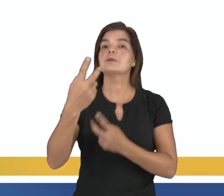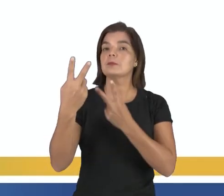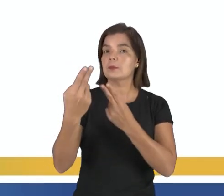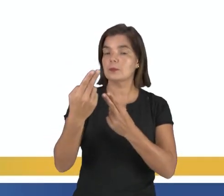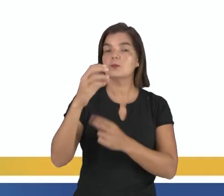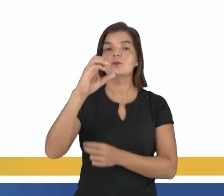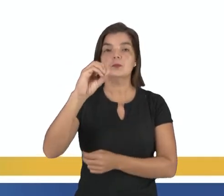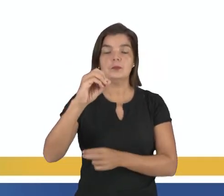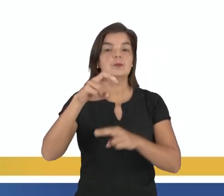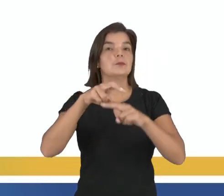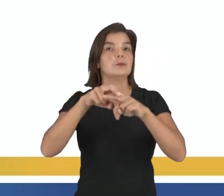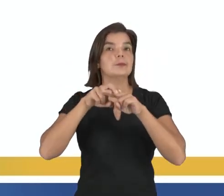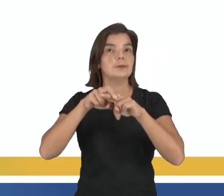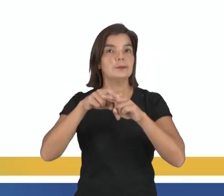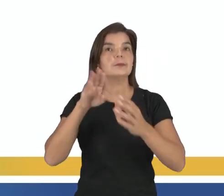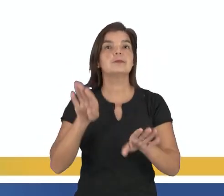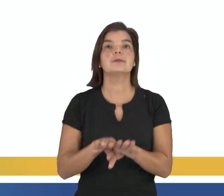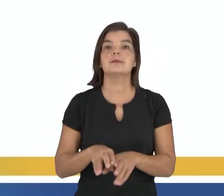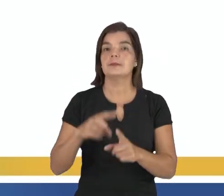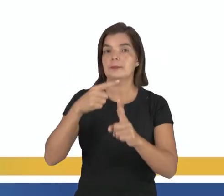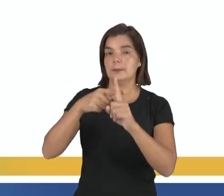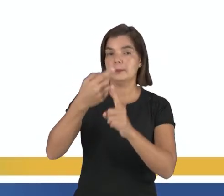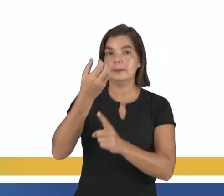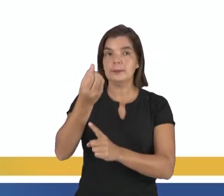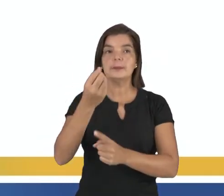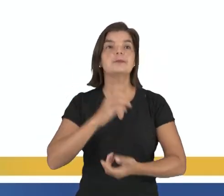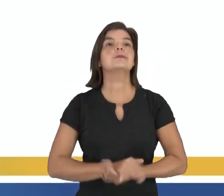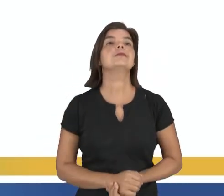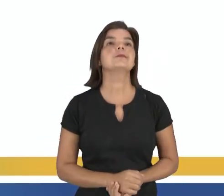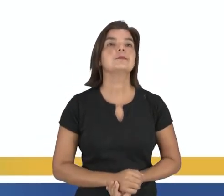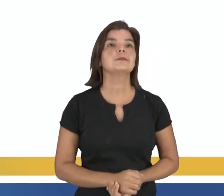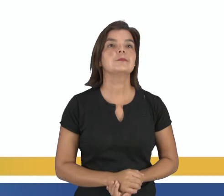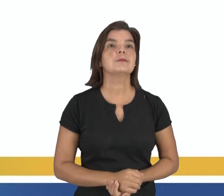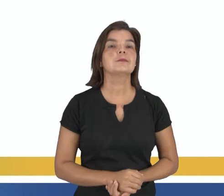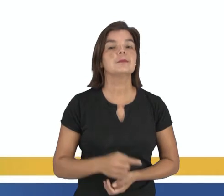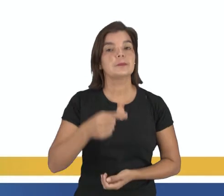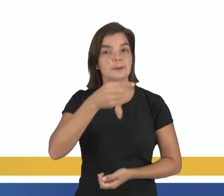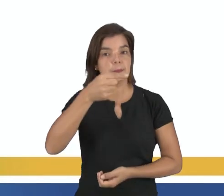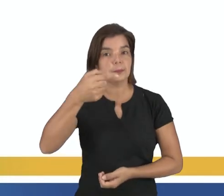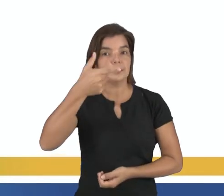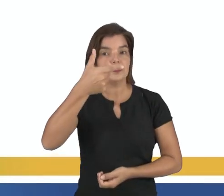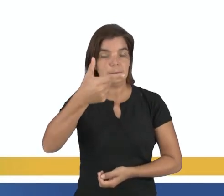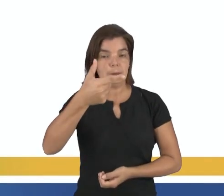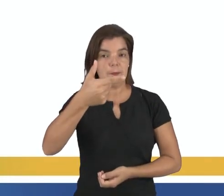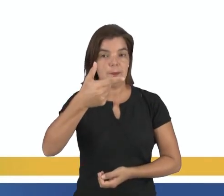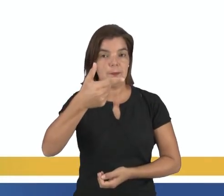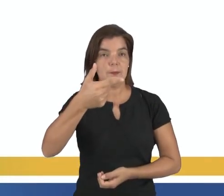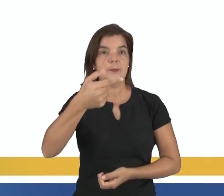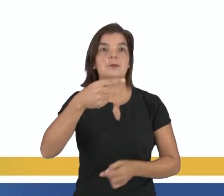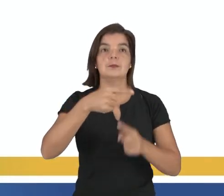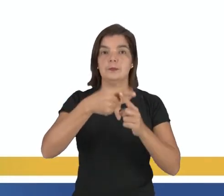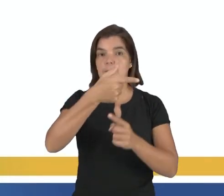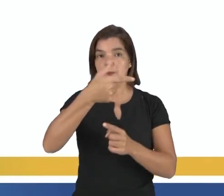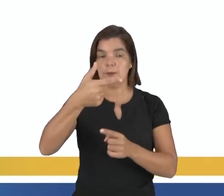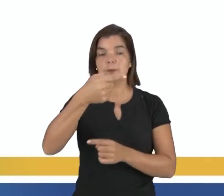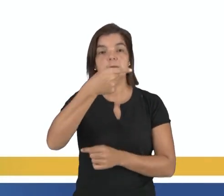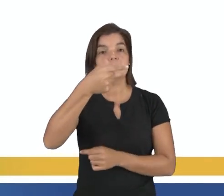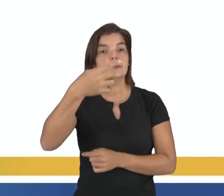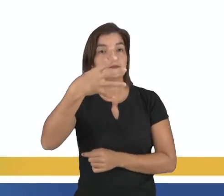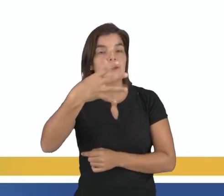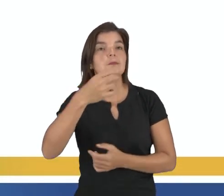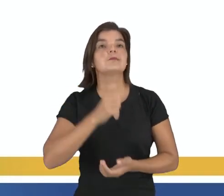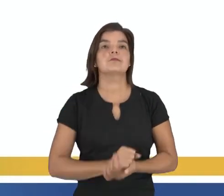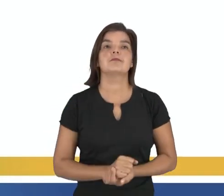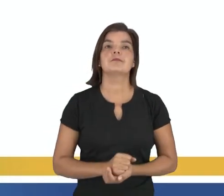a 0, por isso que aqui é mais 6. Nesses aqui é menos 2, então 2 menos menos 2 vai dar menos 4 e